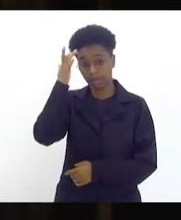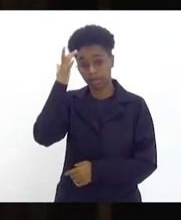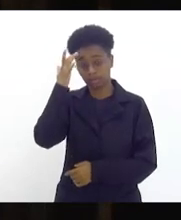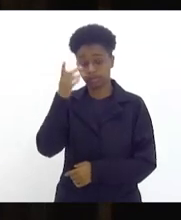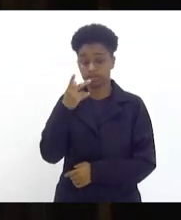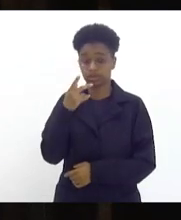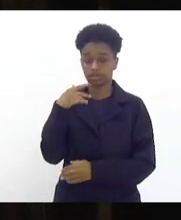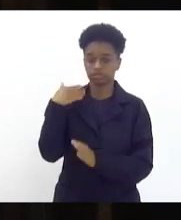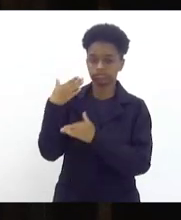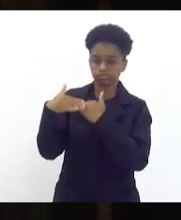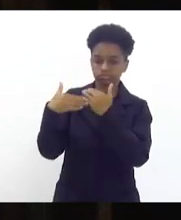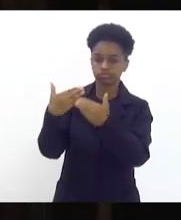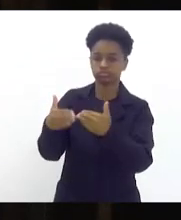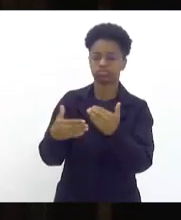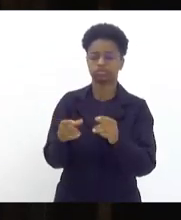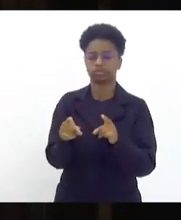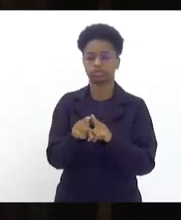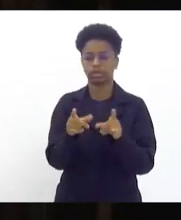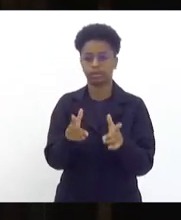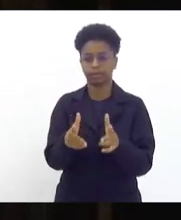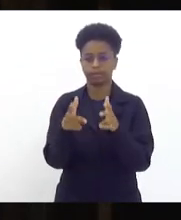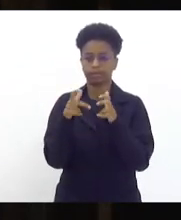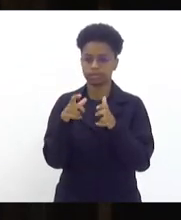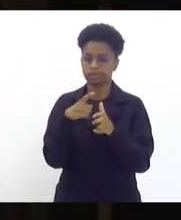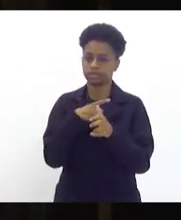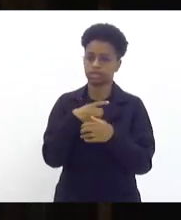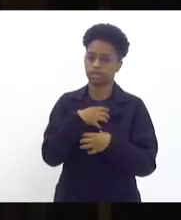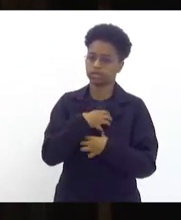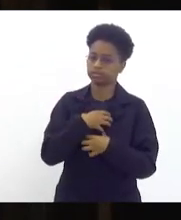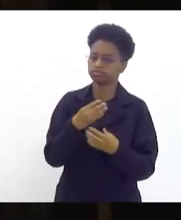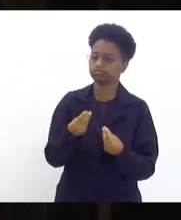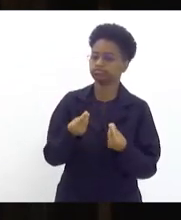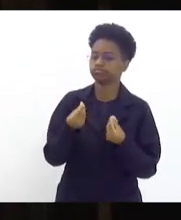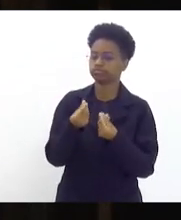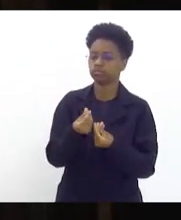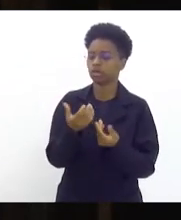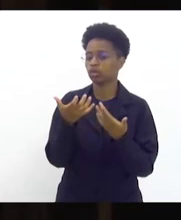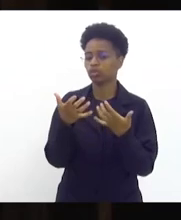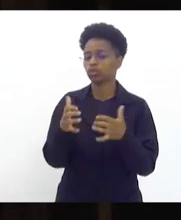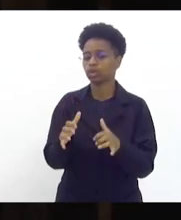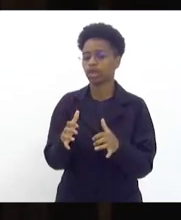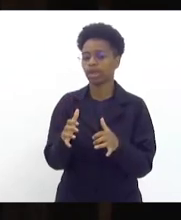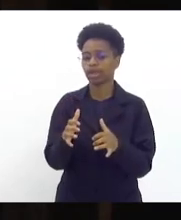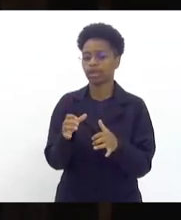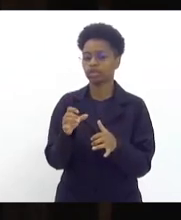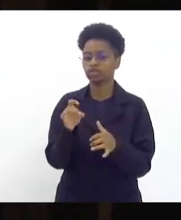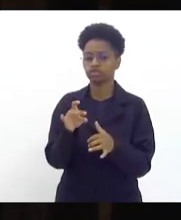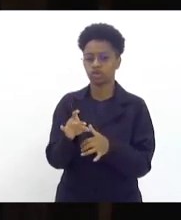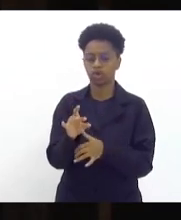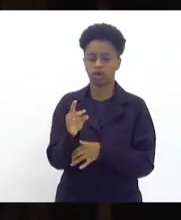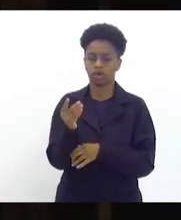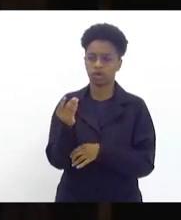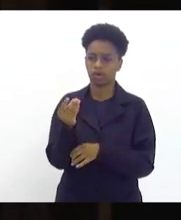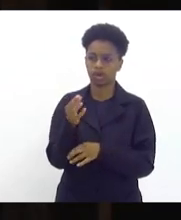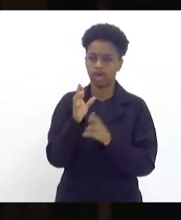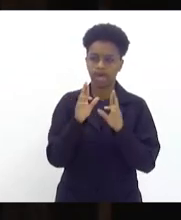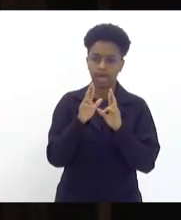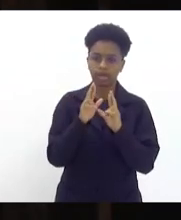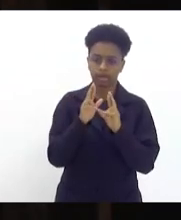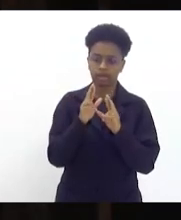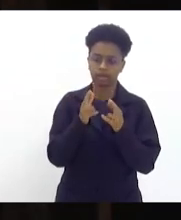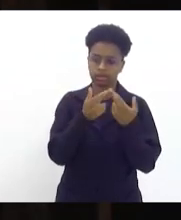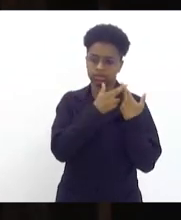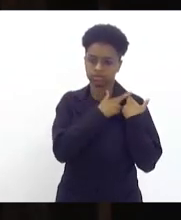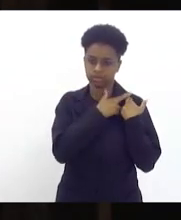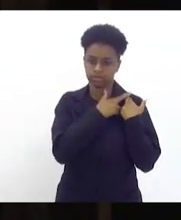evoluir e de perceber de ter essa sensibilidade de não querer tudo jogar na segurança pública